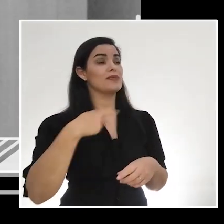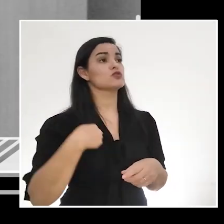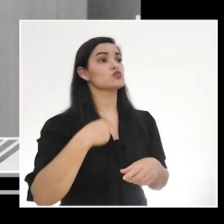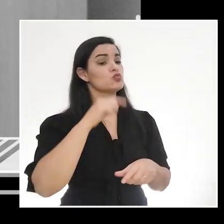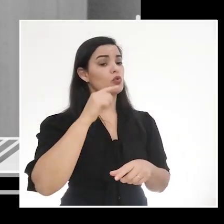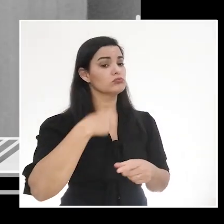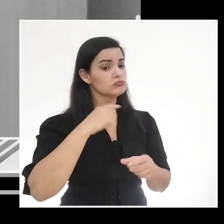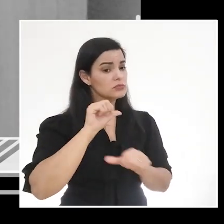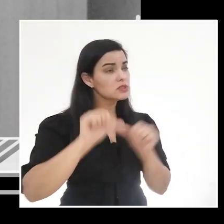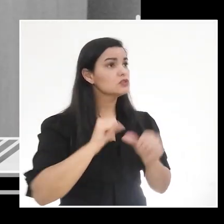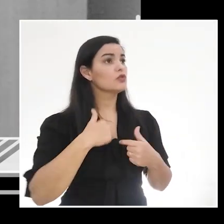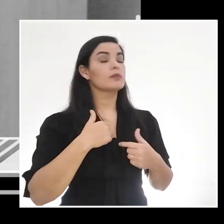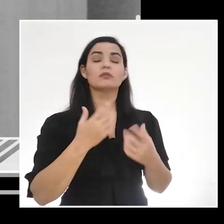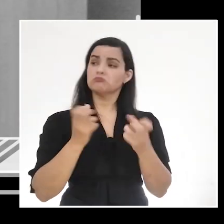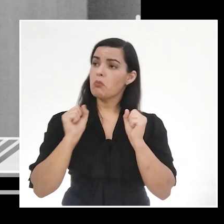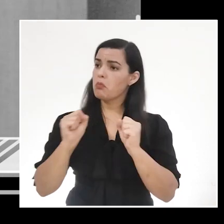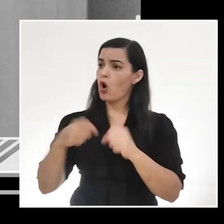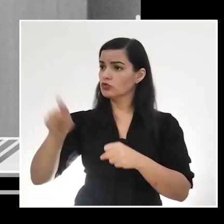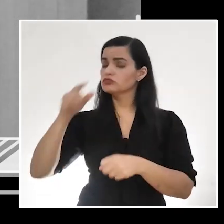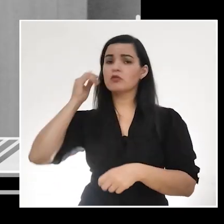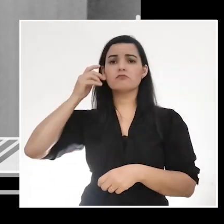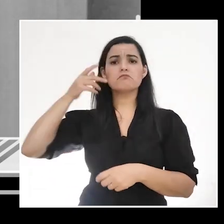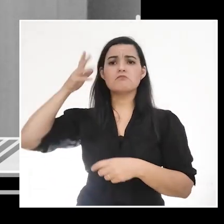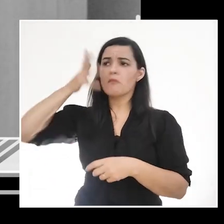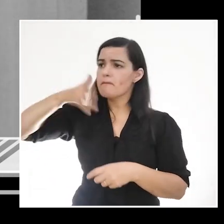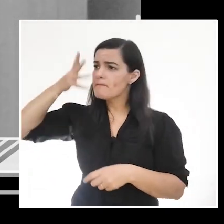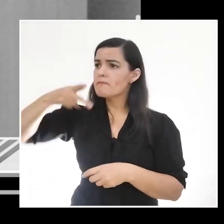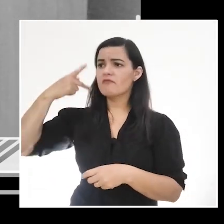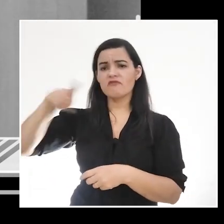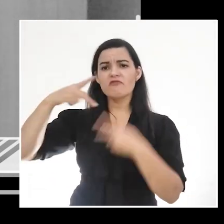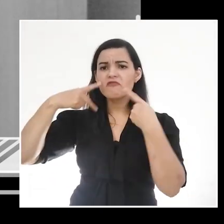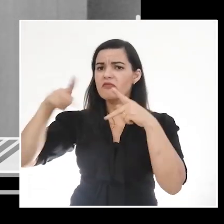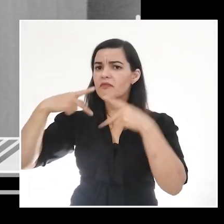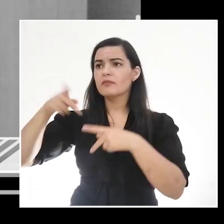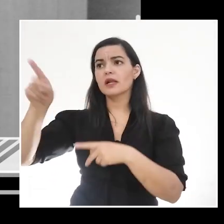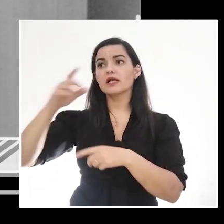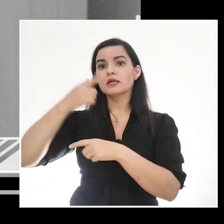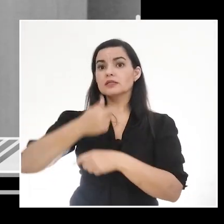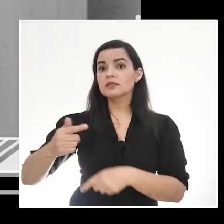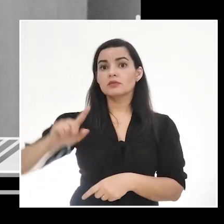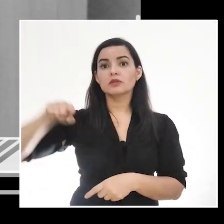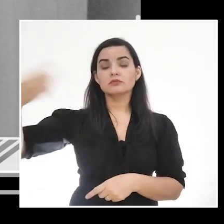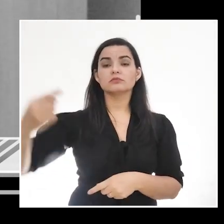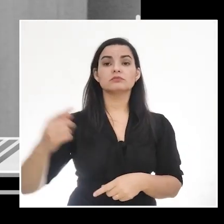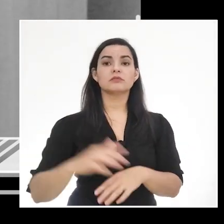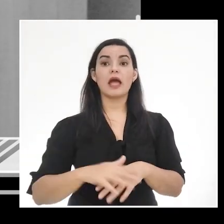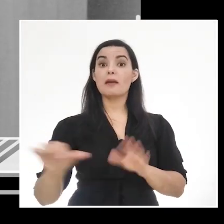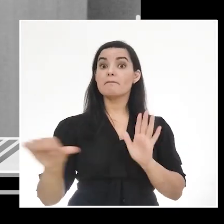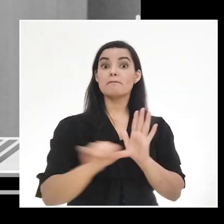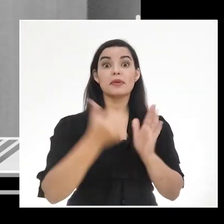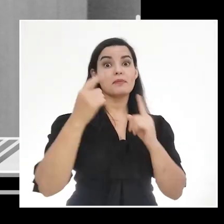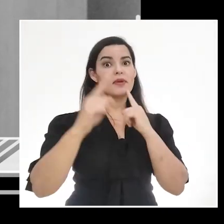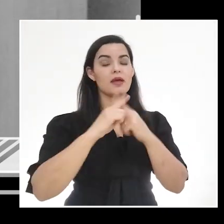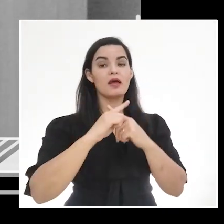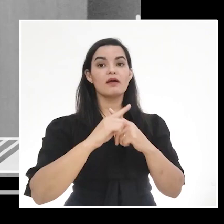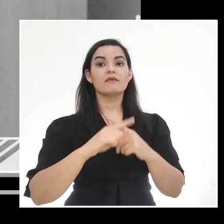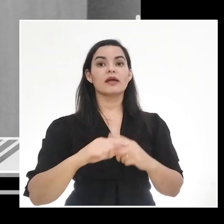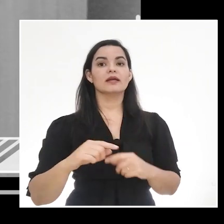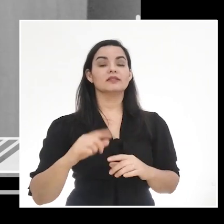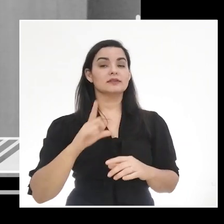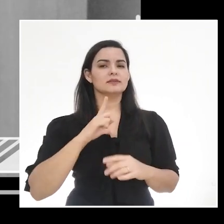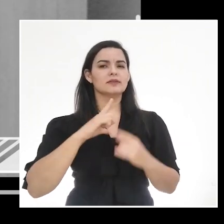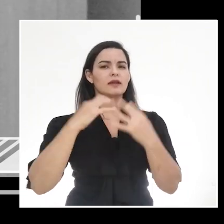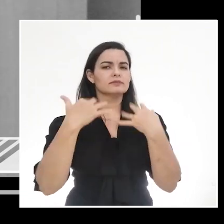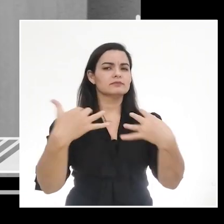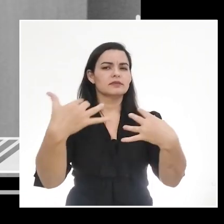ótimo, então você vai pregar no culto da semana que vem. E ele falou que a primeira pregação dele foi um desastre,